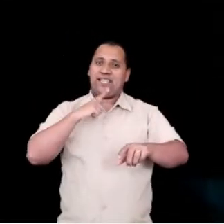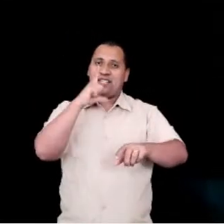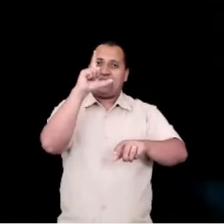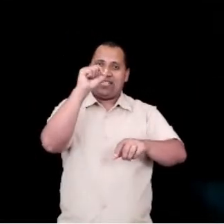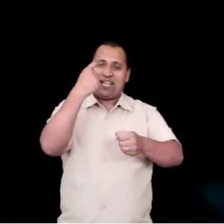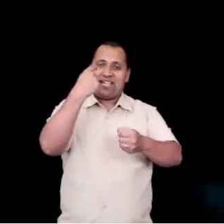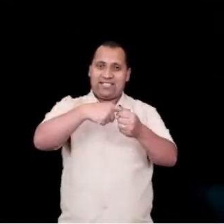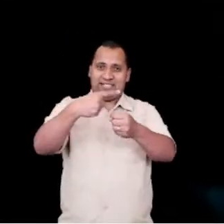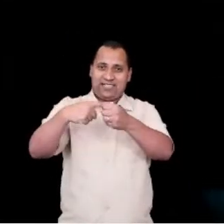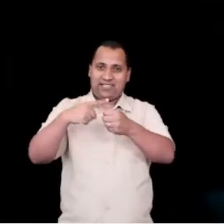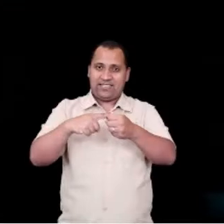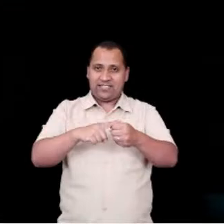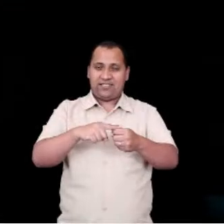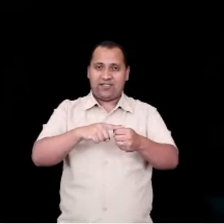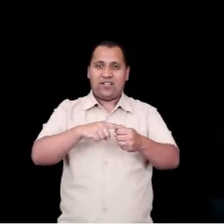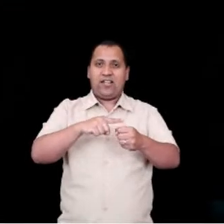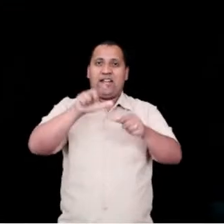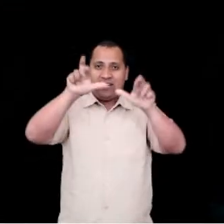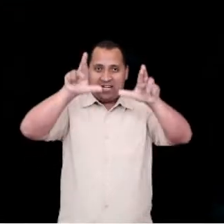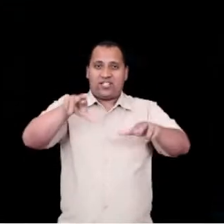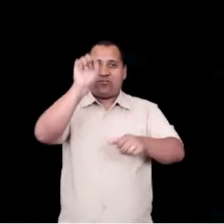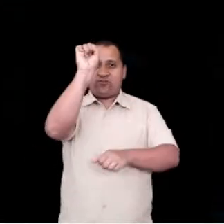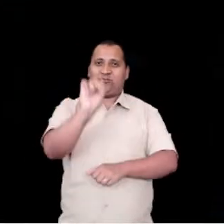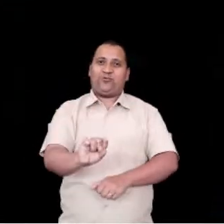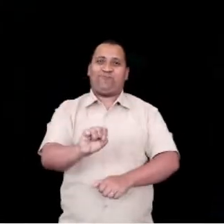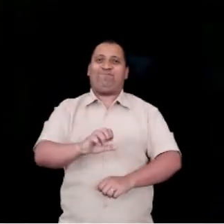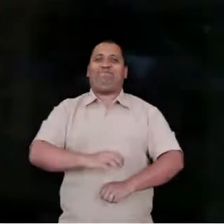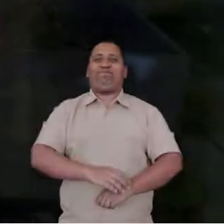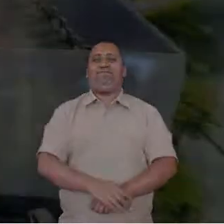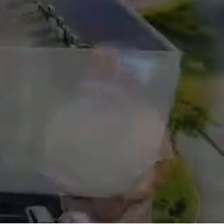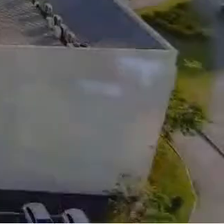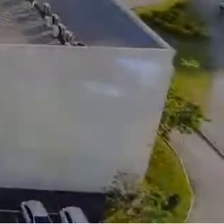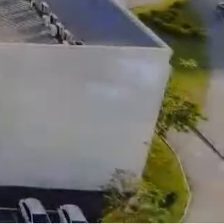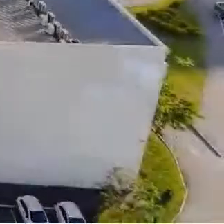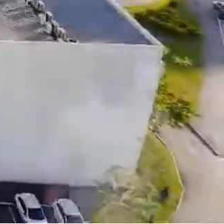presente em 10 cidades da metade sul do Rio Grande do Sul.